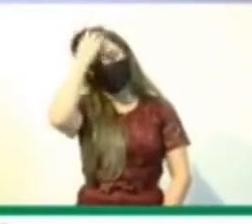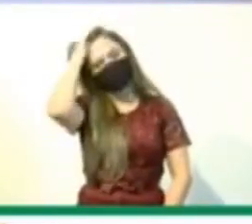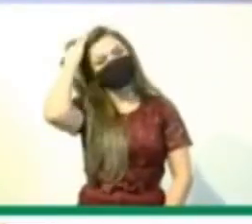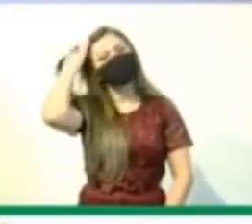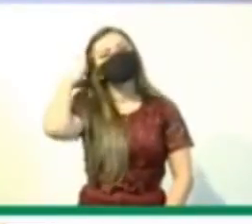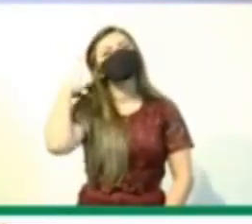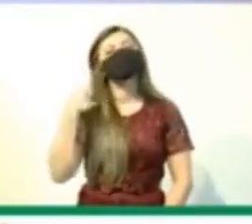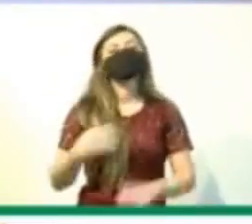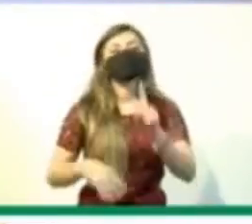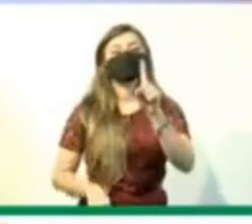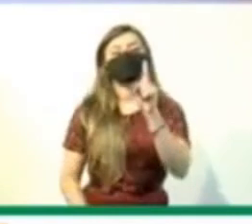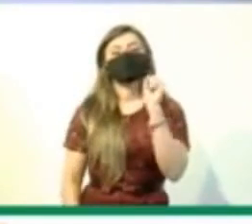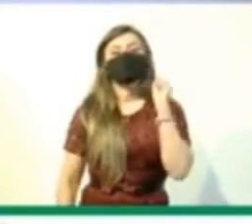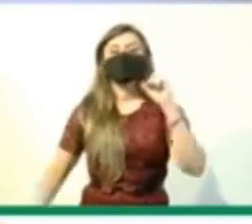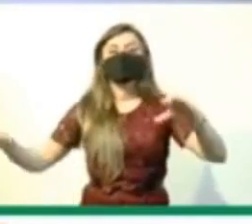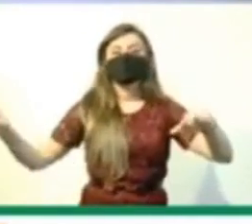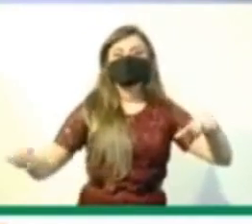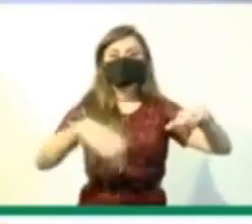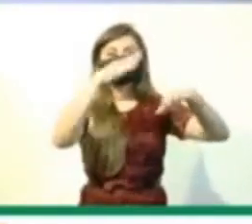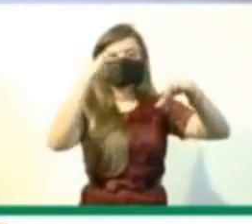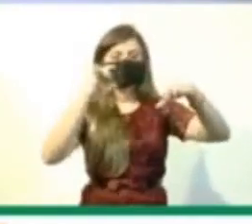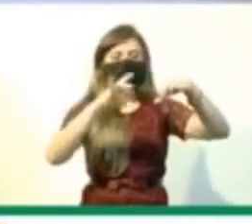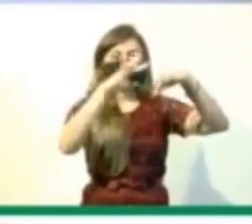Bora lá, dá o pontapé aí.